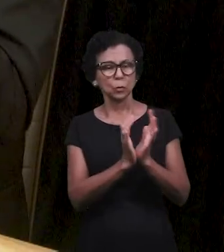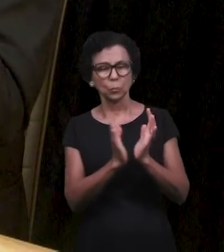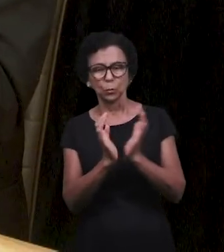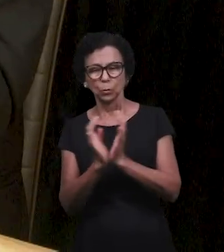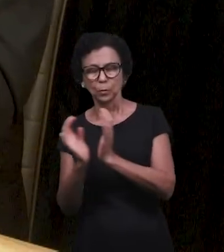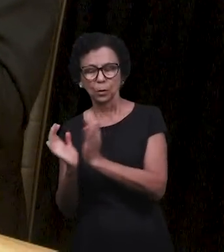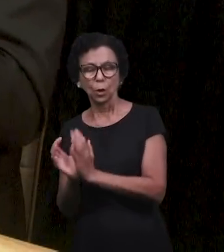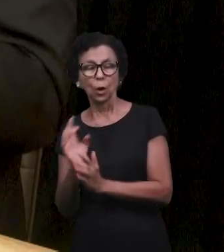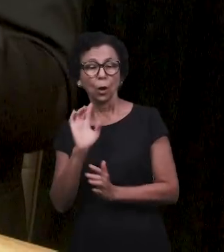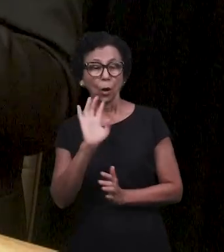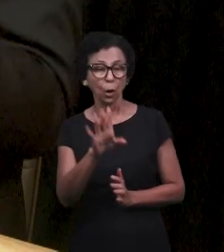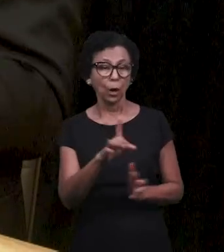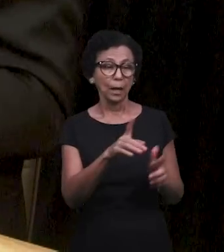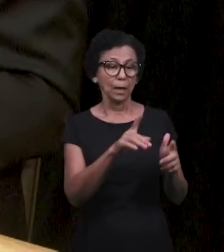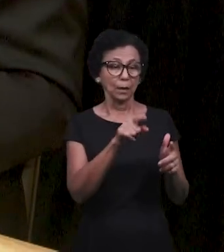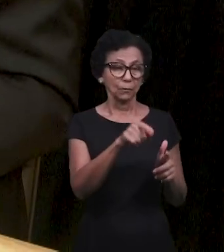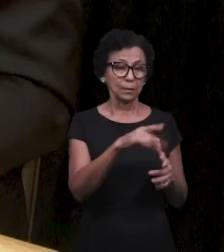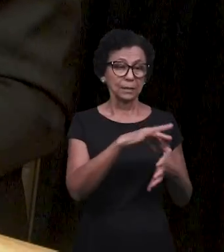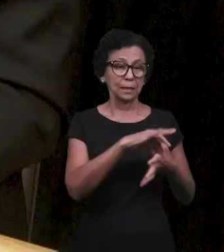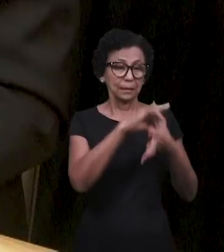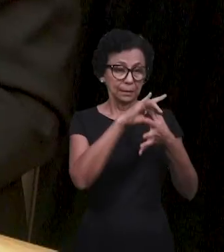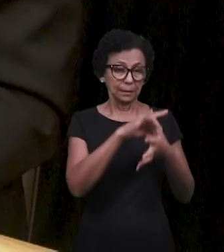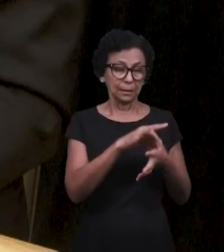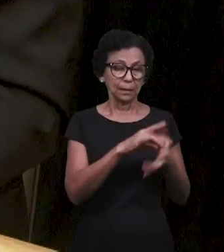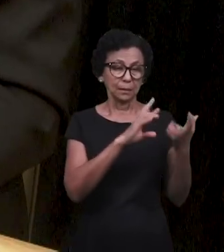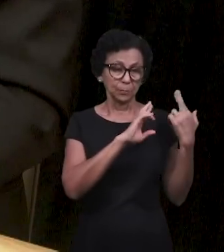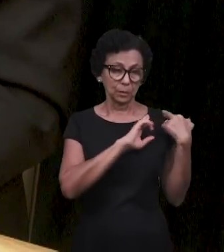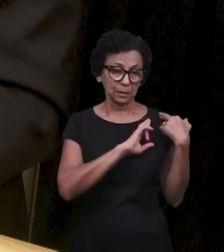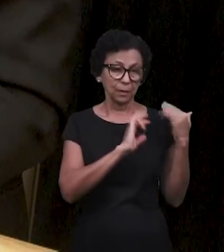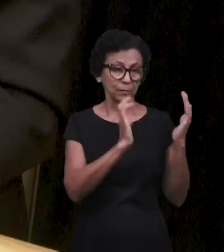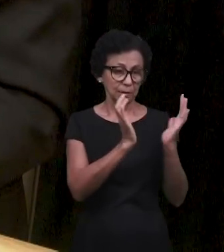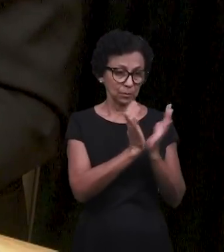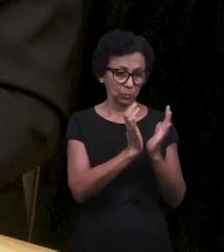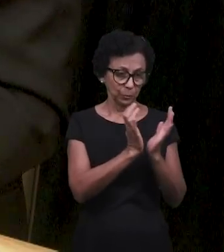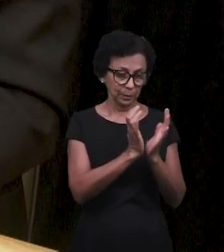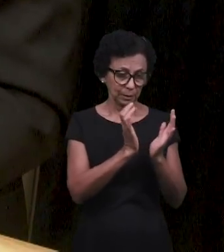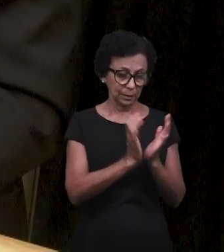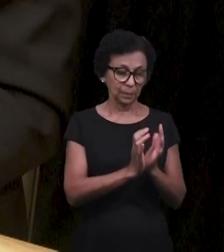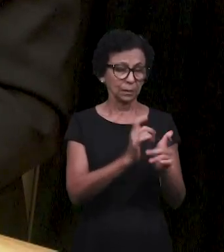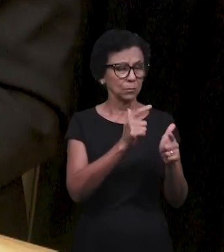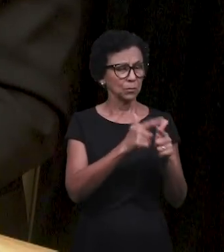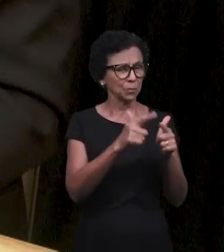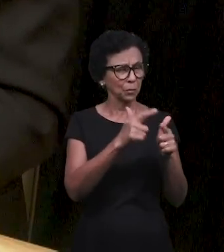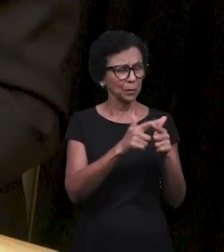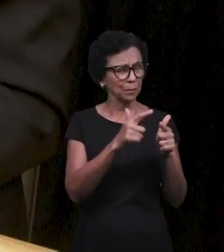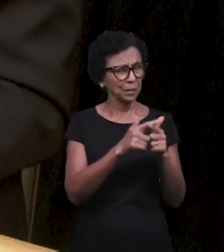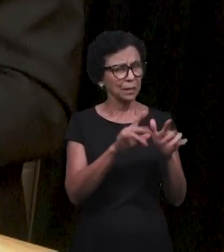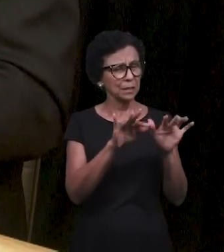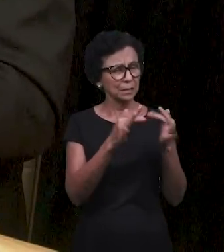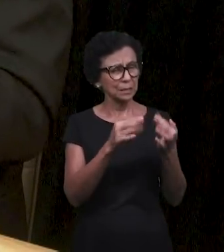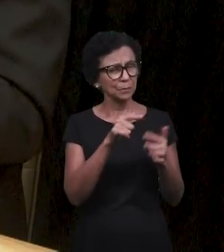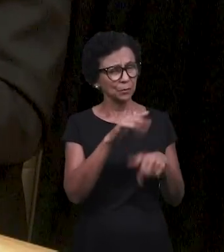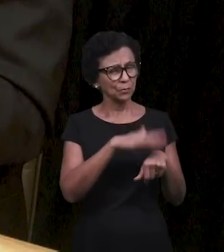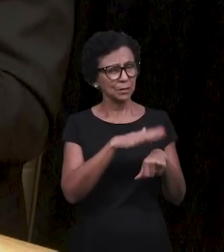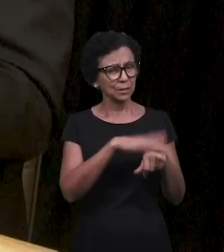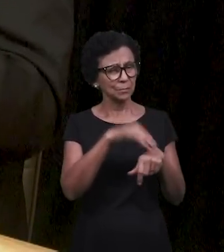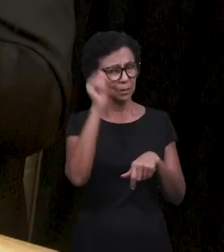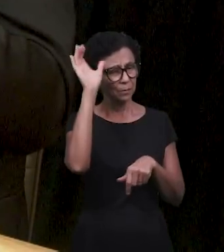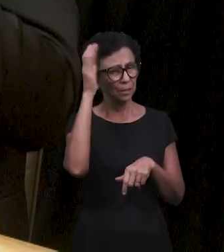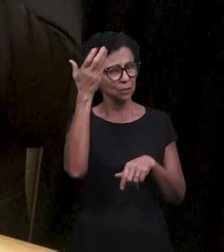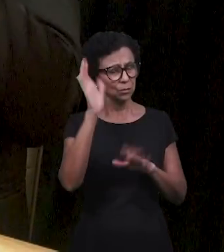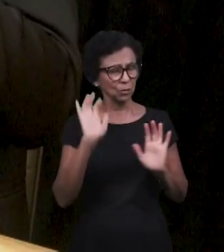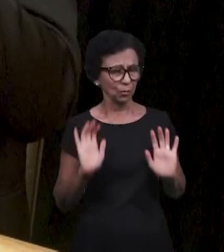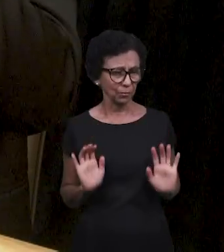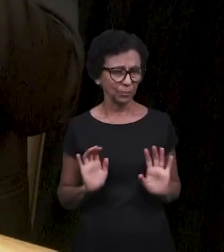essa pessoa que estava à frente, cada tribo, né, seria o responsável por dar uma palavra. E os assuntos